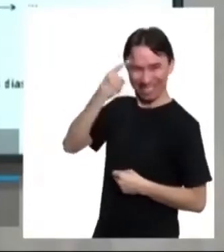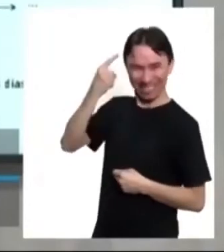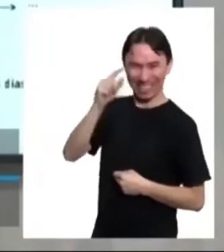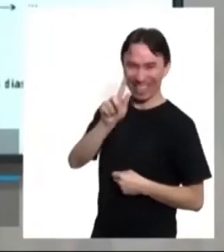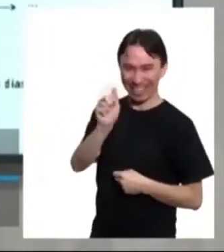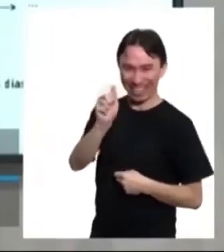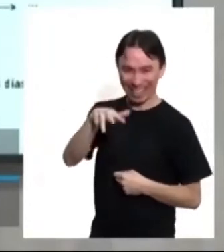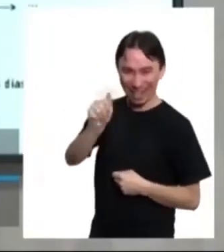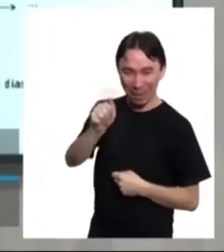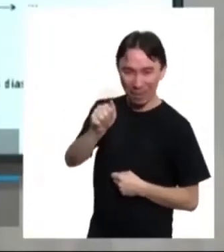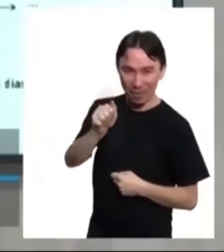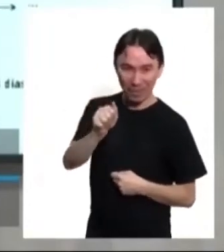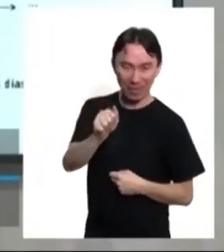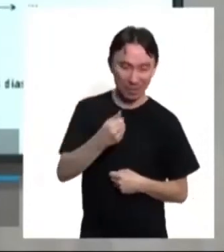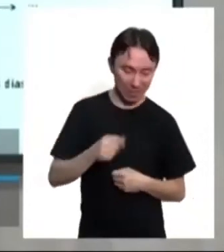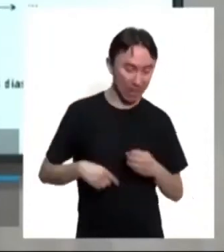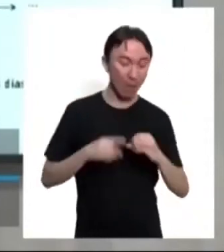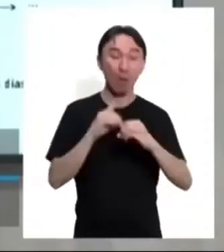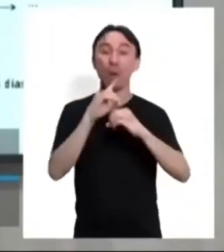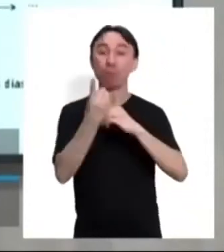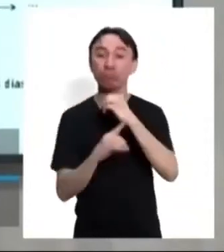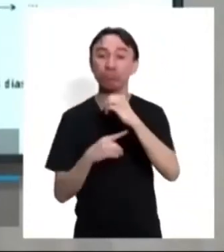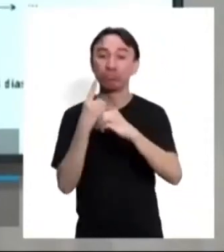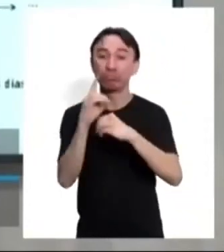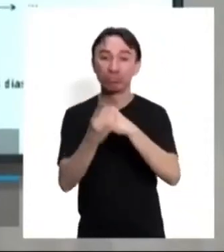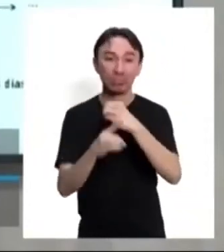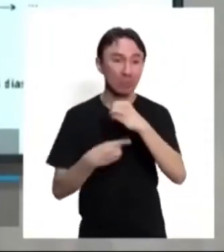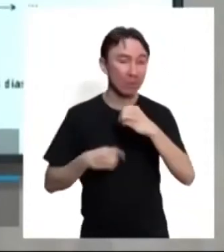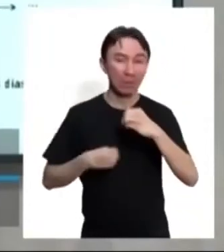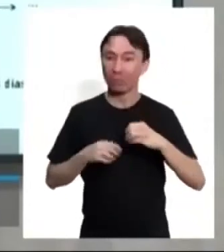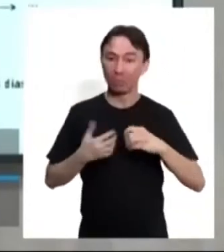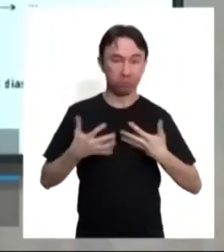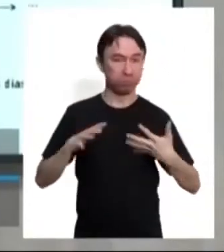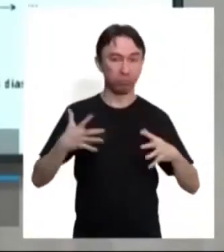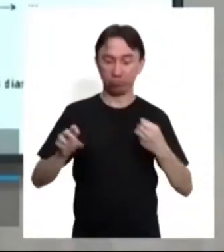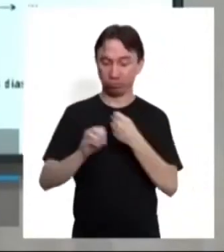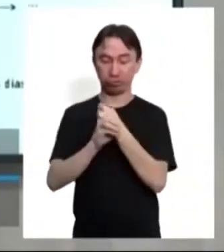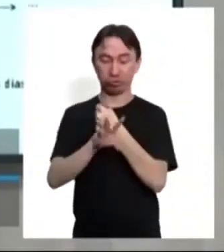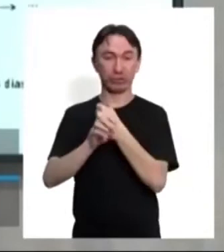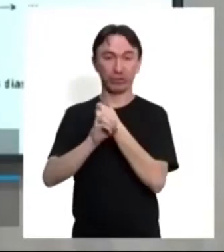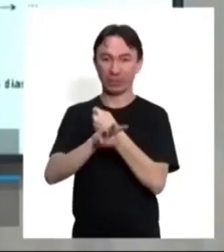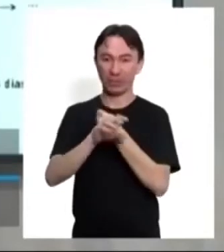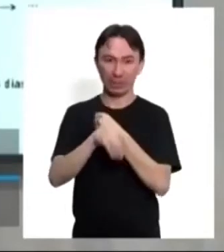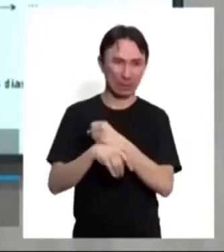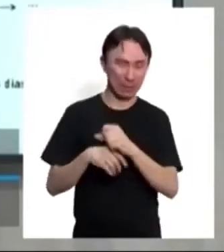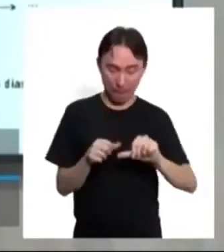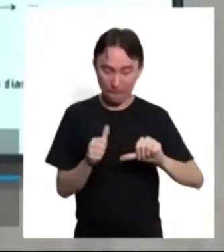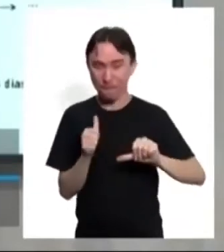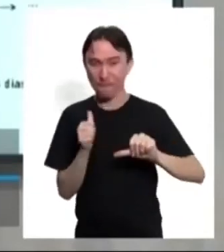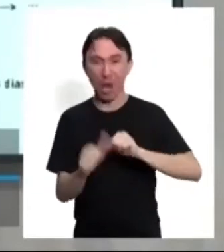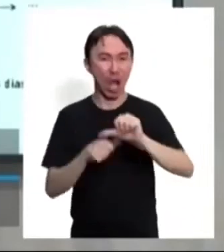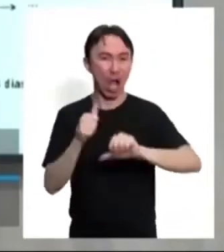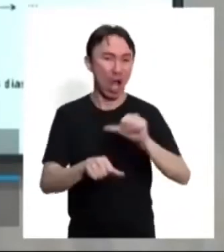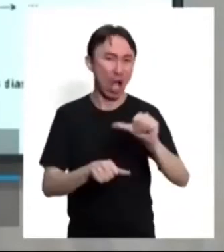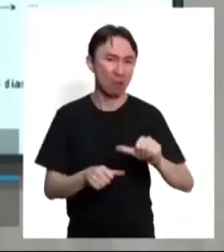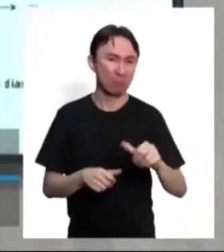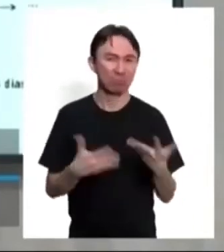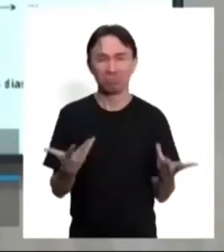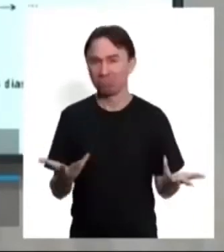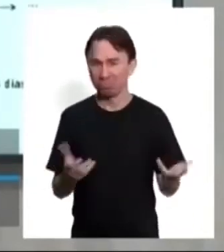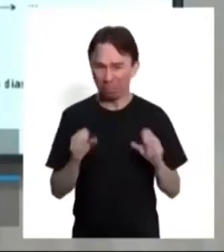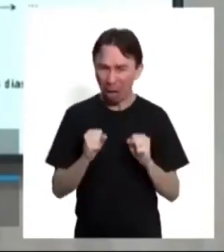seus átomos ficaram radioativos e começou a emitir radiação e ele se modificou. Ele pode ter virado aquilo?